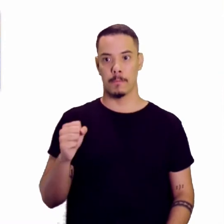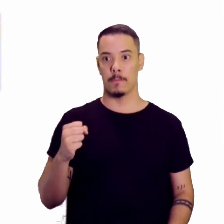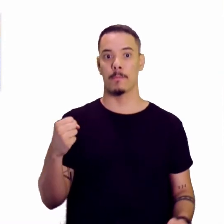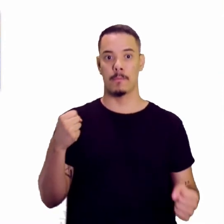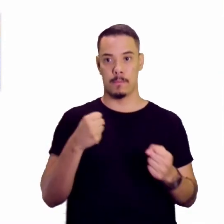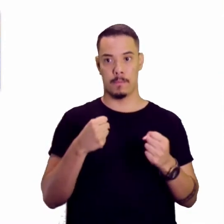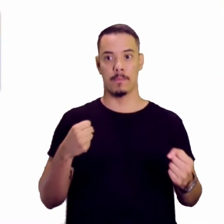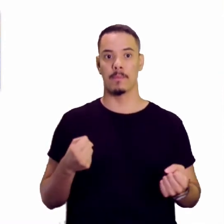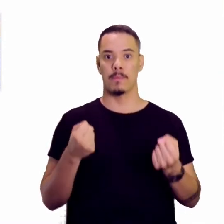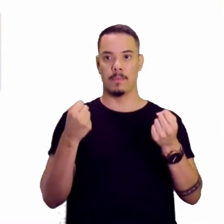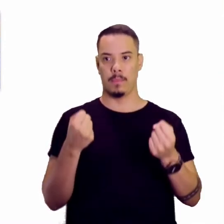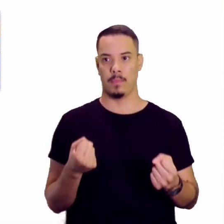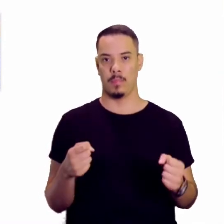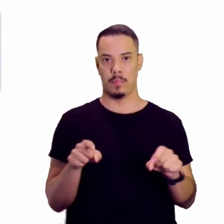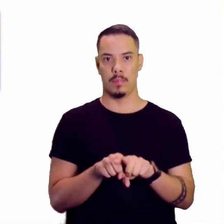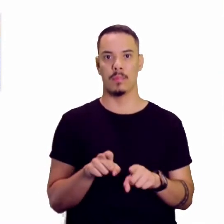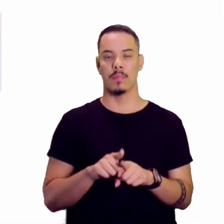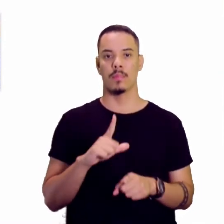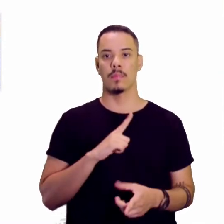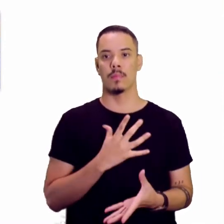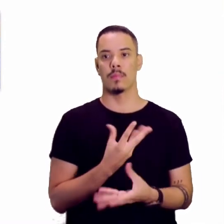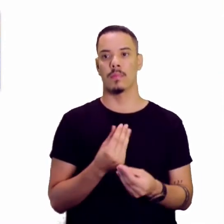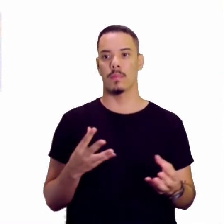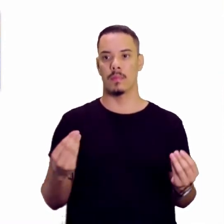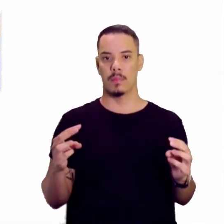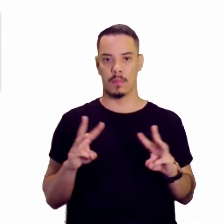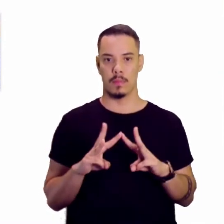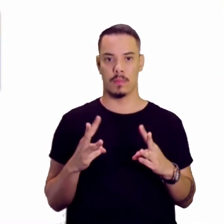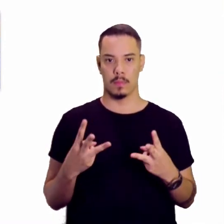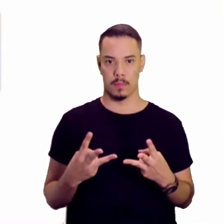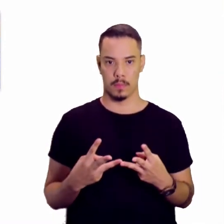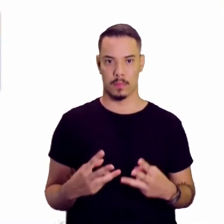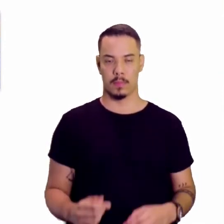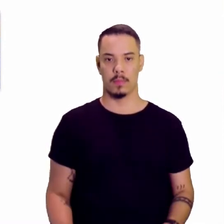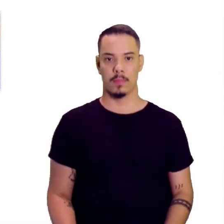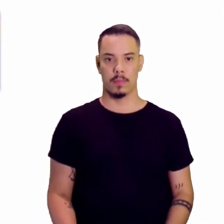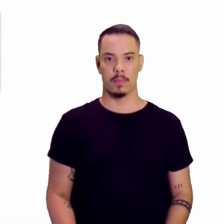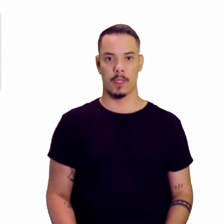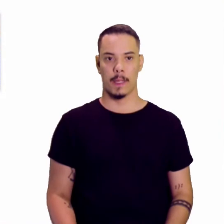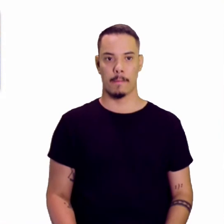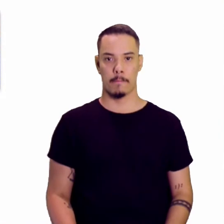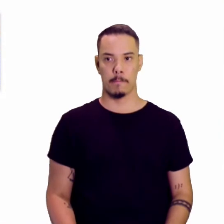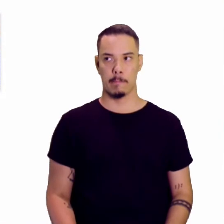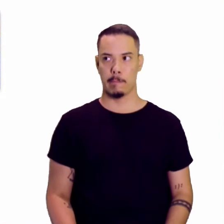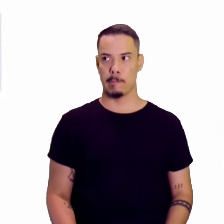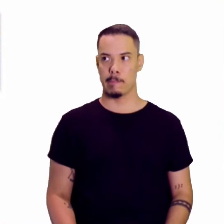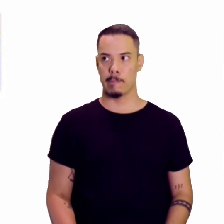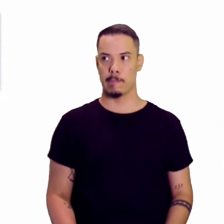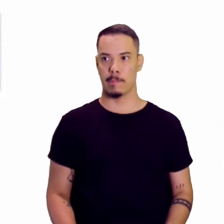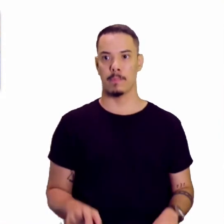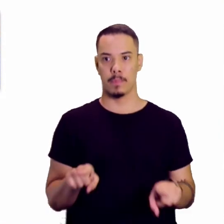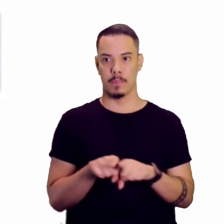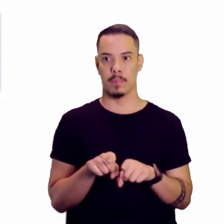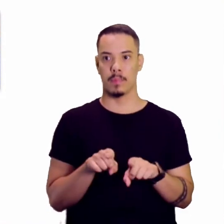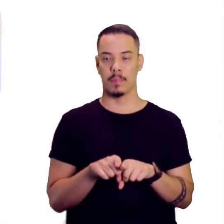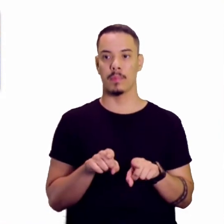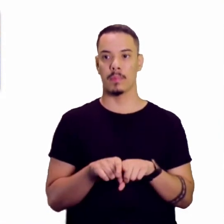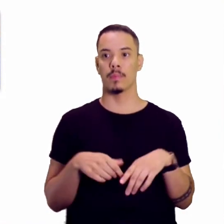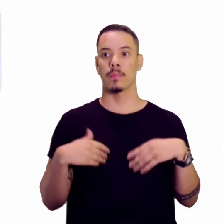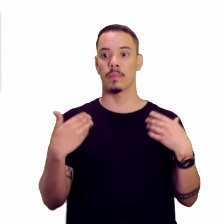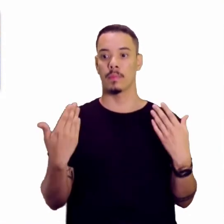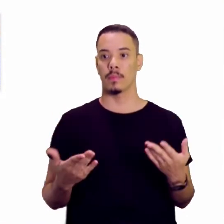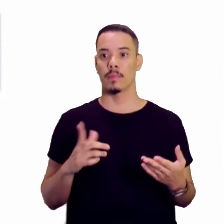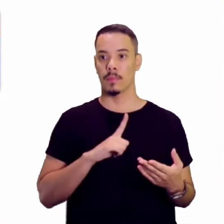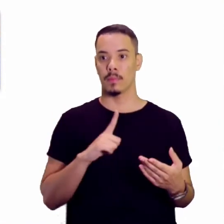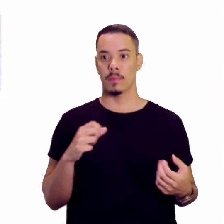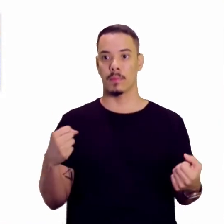boxe peso pesado, né? Que ele tem bastante massa magra, que tem uma massa maior, certo? De muscular, no caso aí. Então, olha só, um